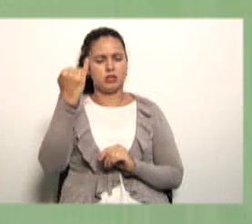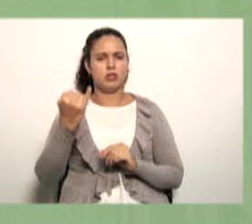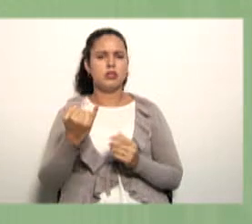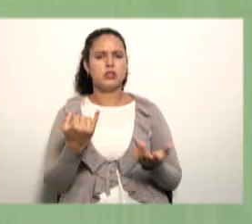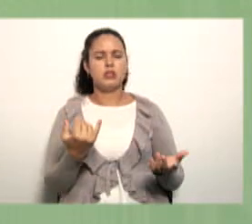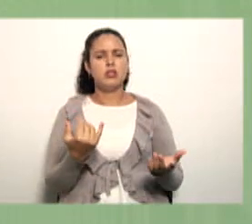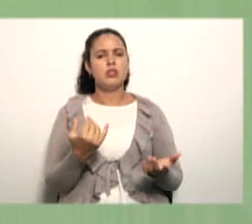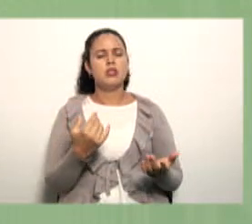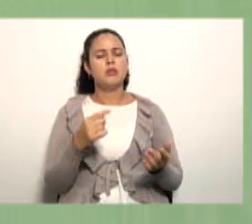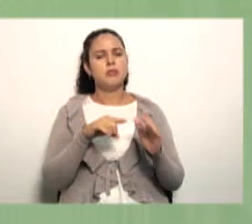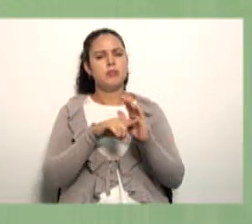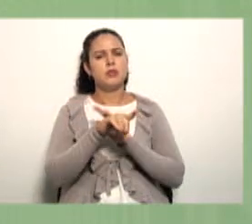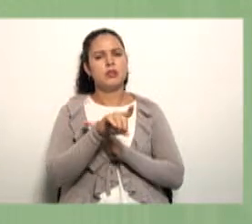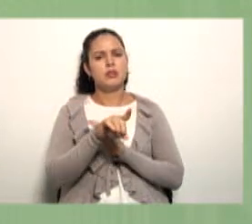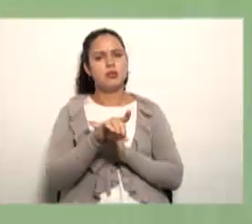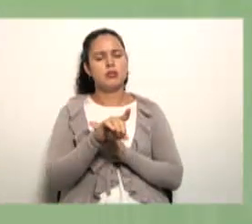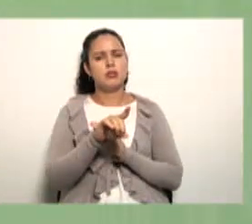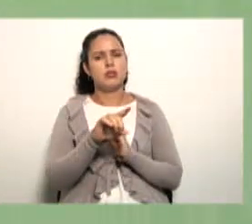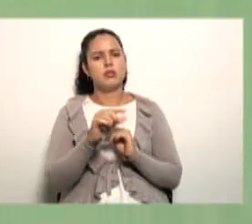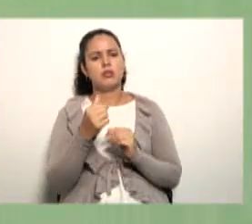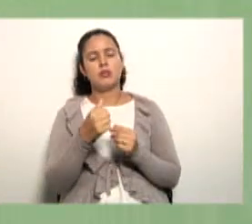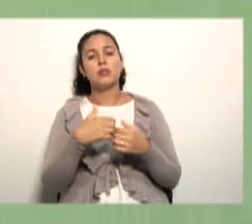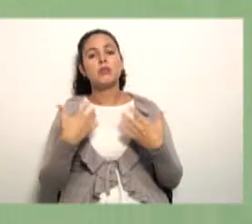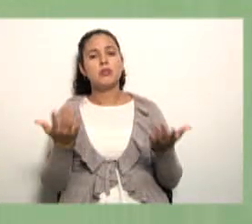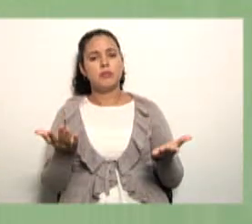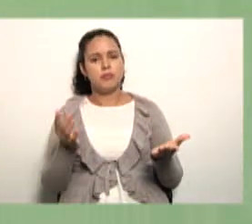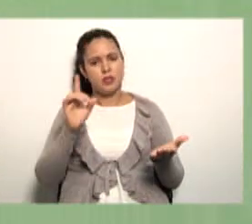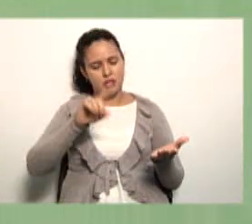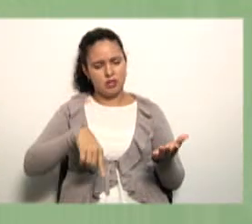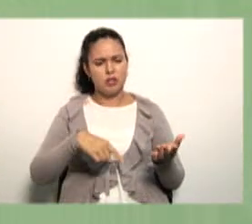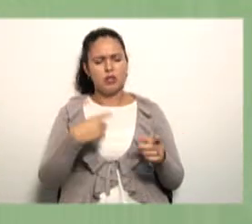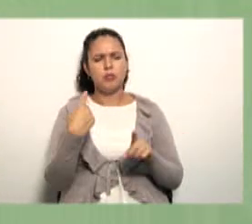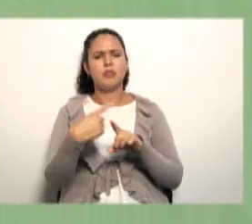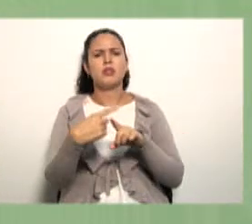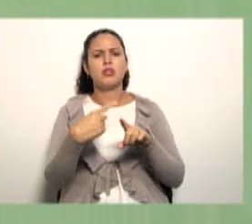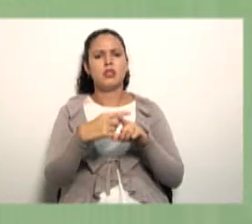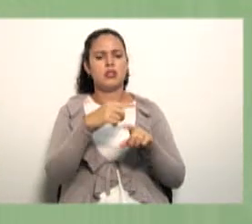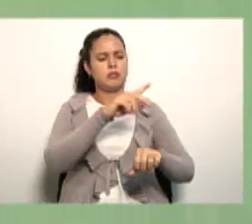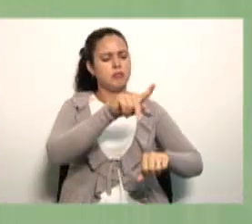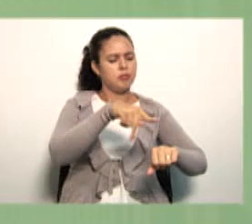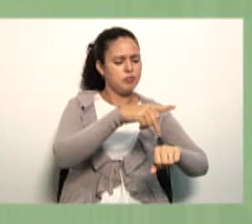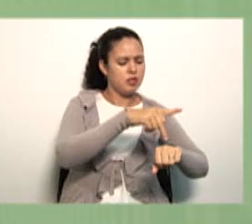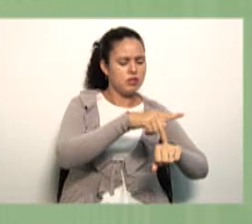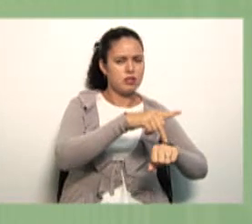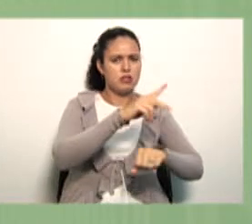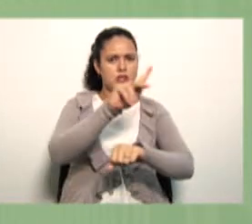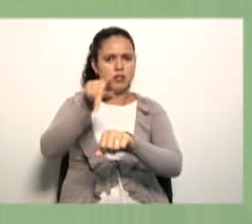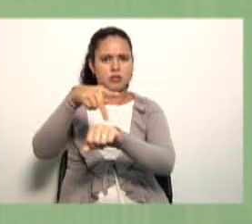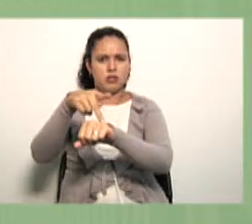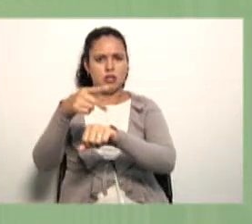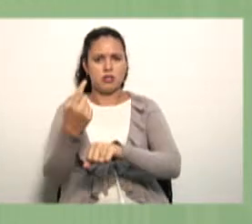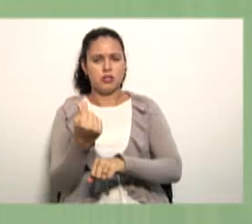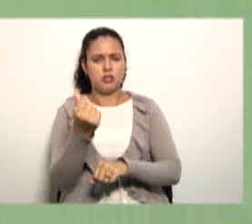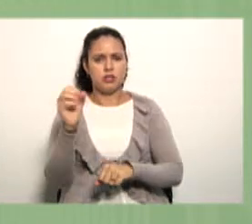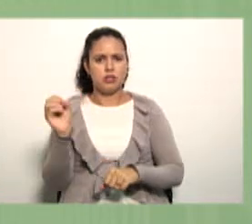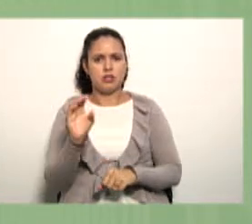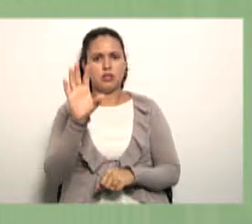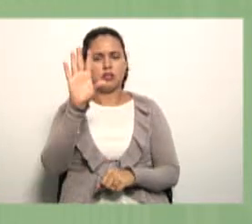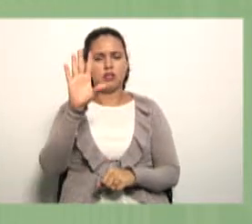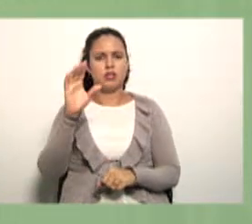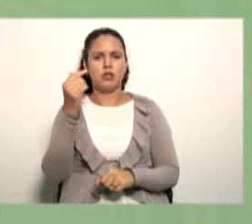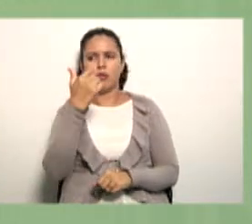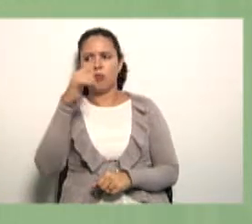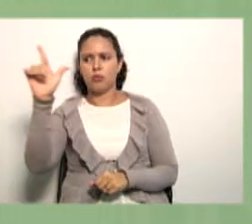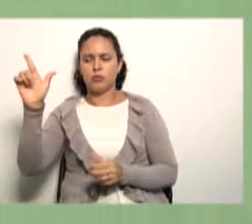é: por que algumas nações são mais ricas do que outras? A gente sabe que o padrão de vida de um país se refere à forma como